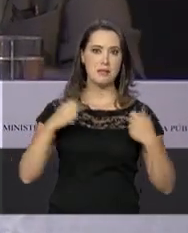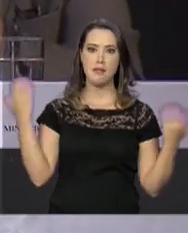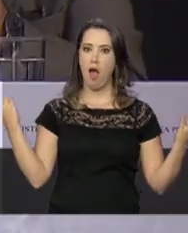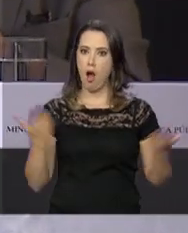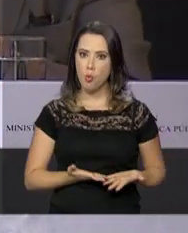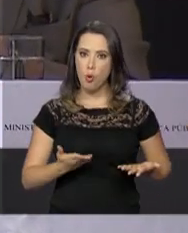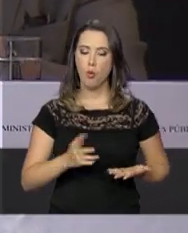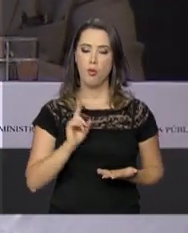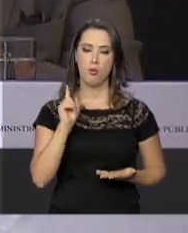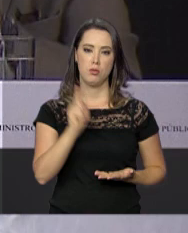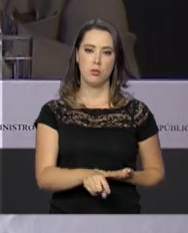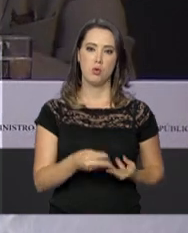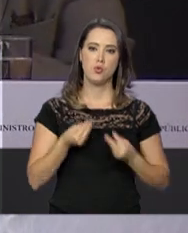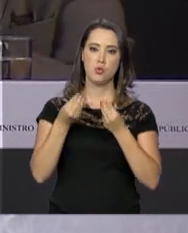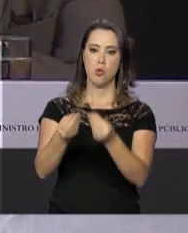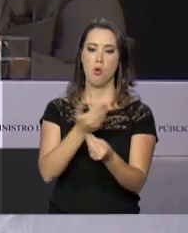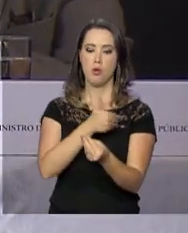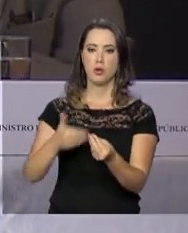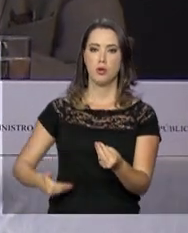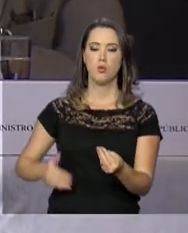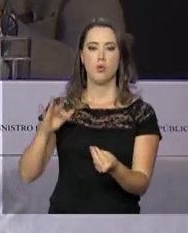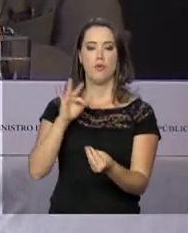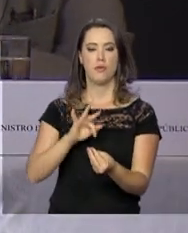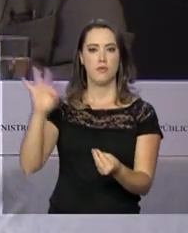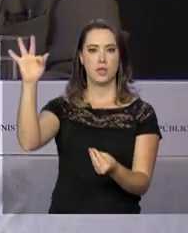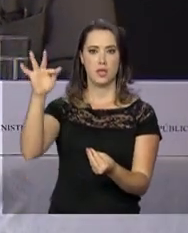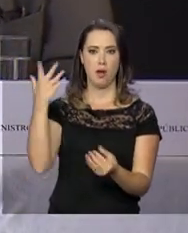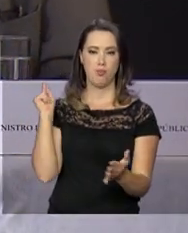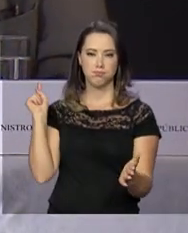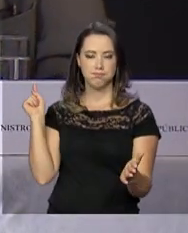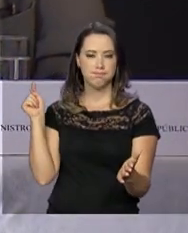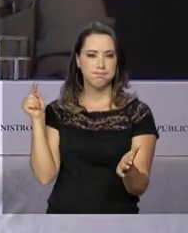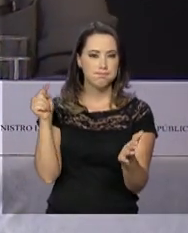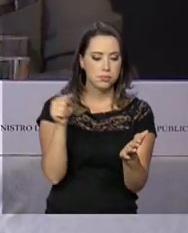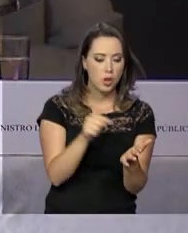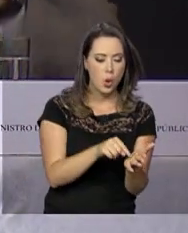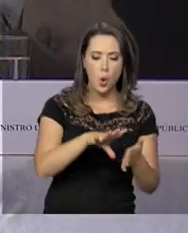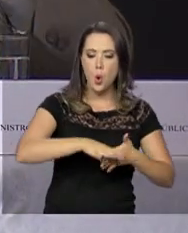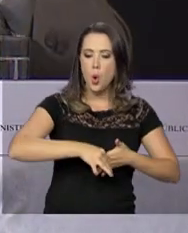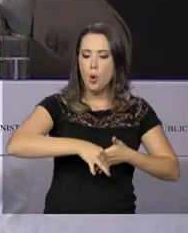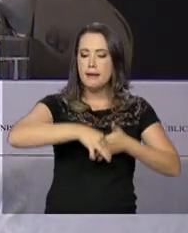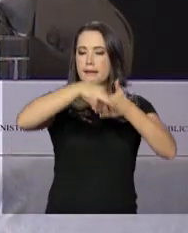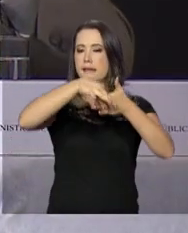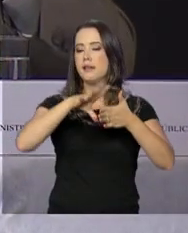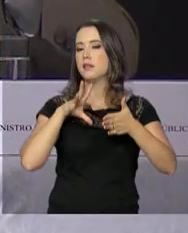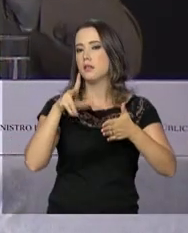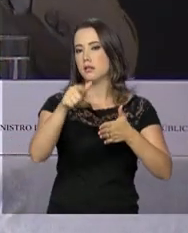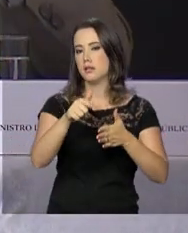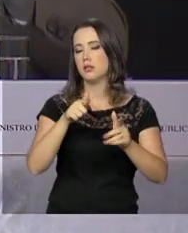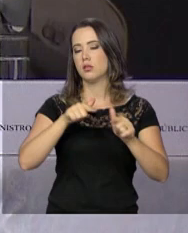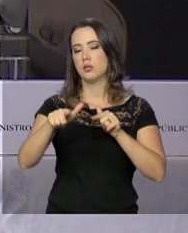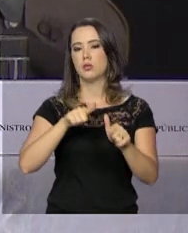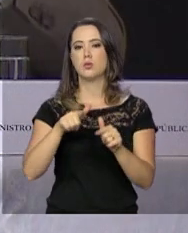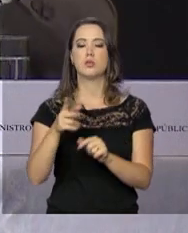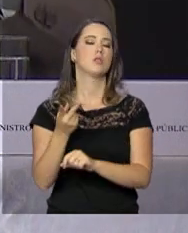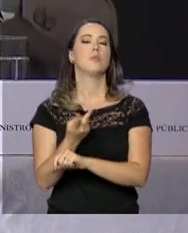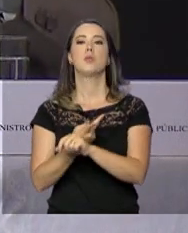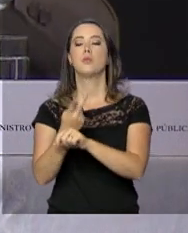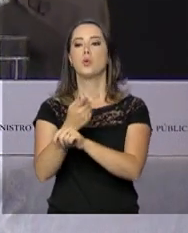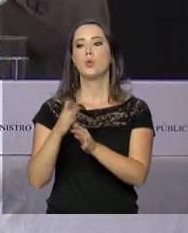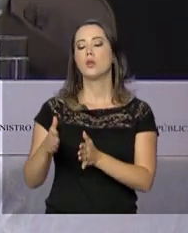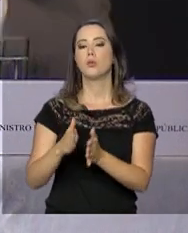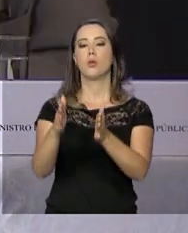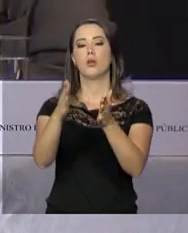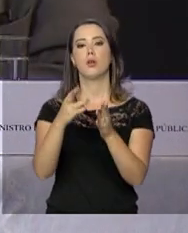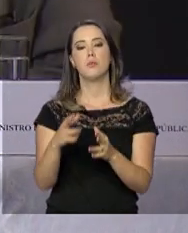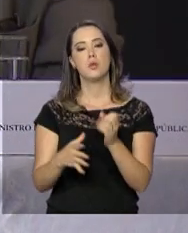de colocar o governo central, o governo federal, no centro da busca de um rumo para